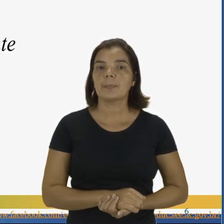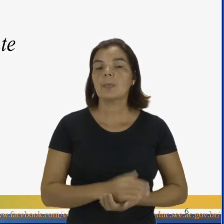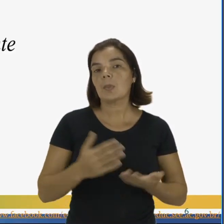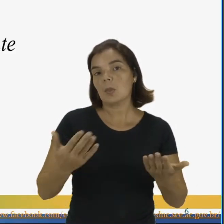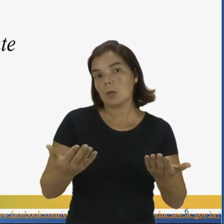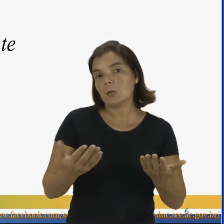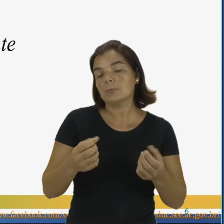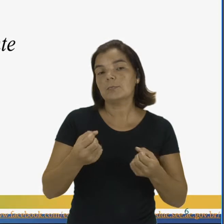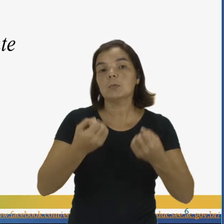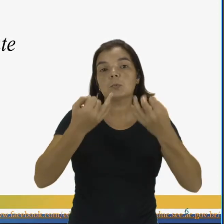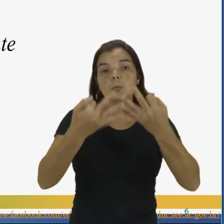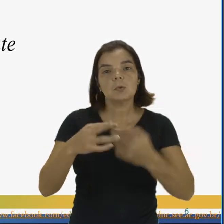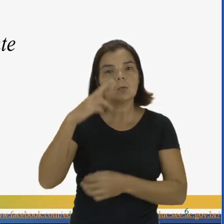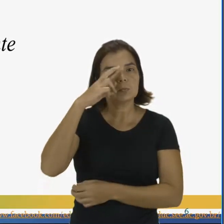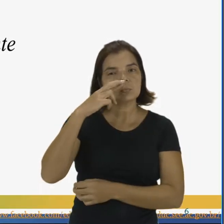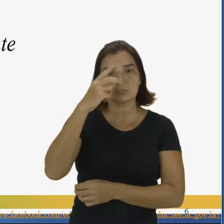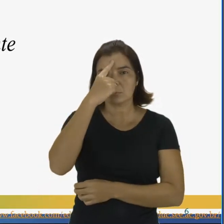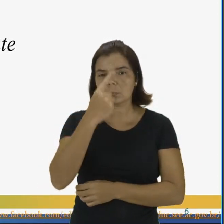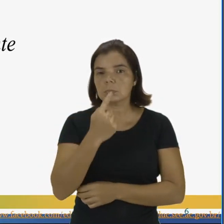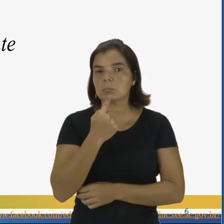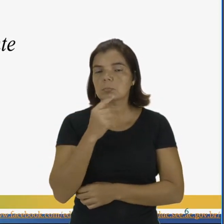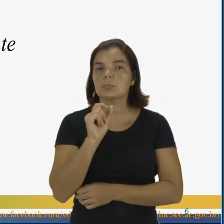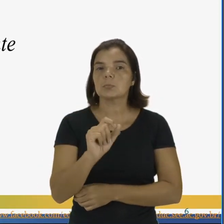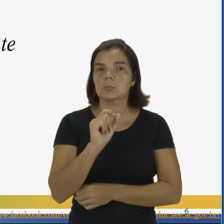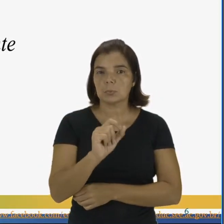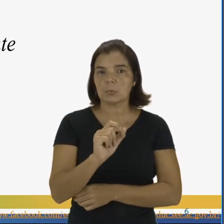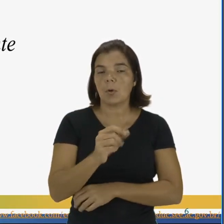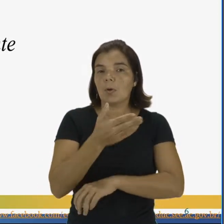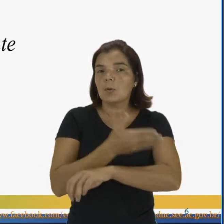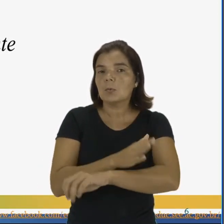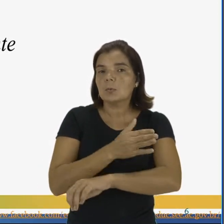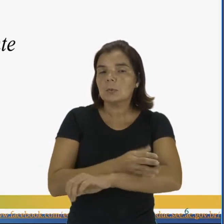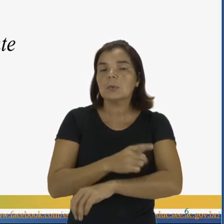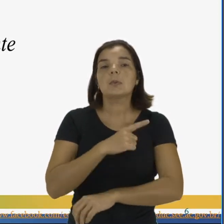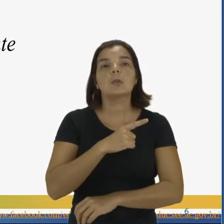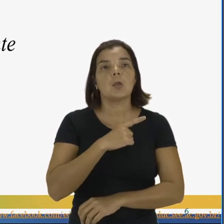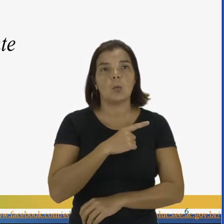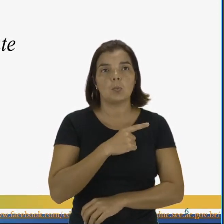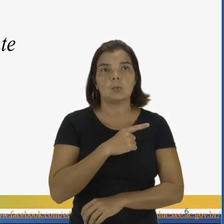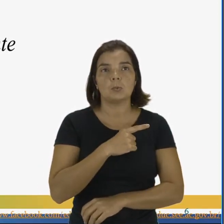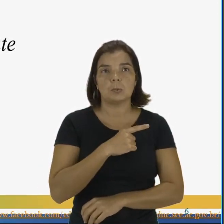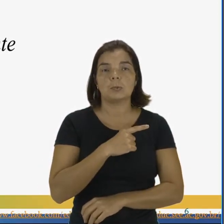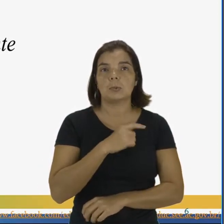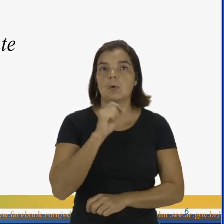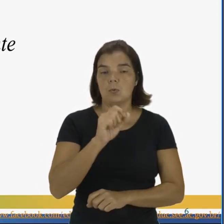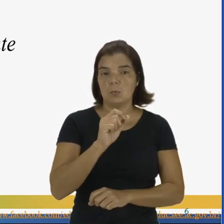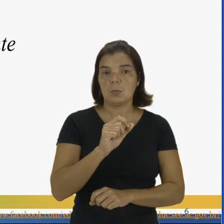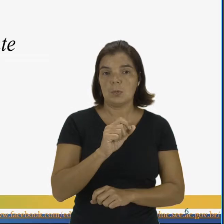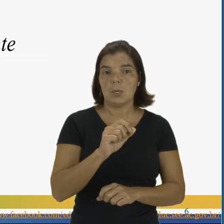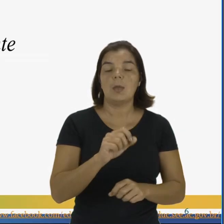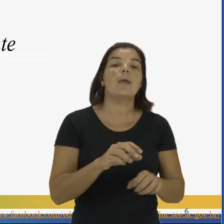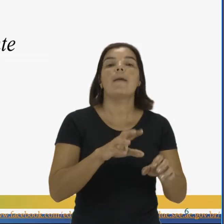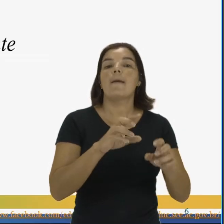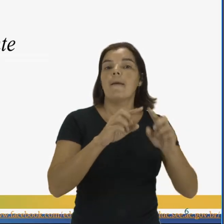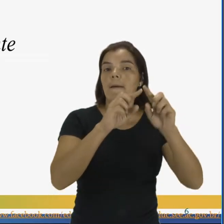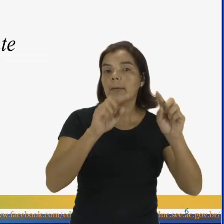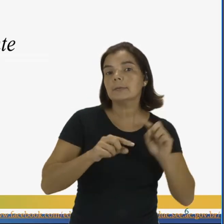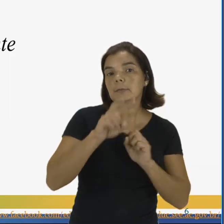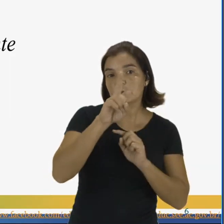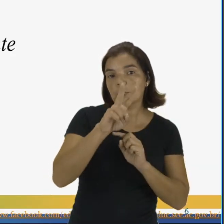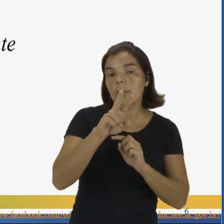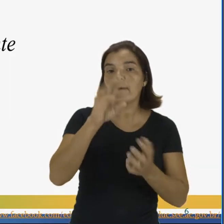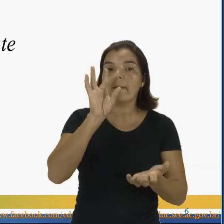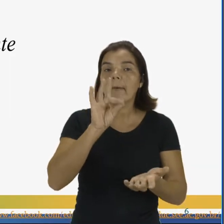De modo geral, observe aí na imagem, de maneira prática, o que a gente tem? A gente tem que a dilatação real é igual à dilatação